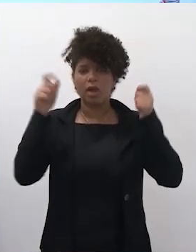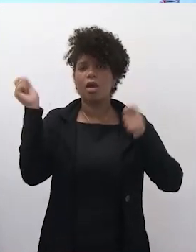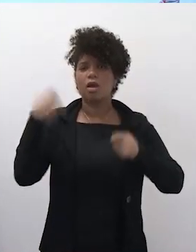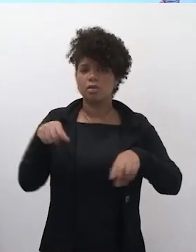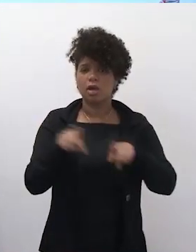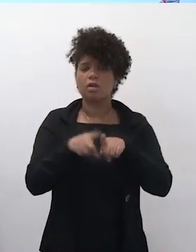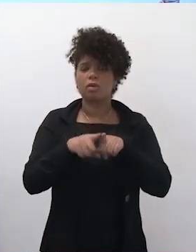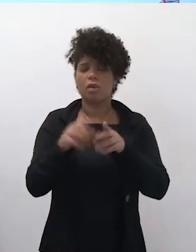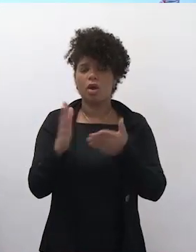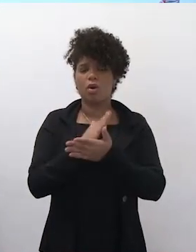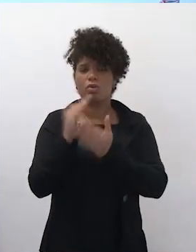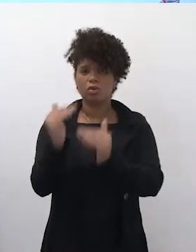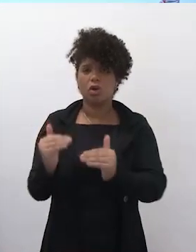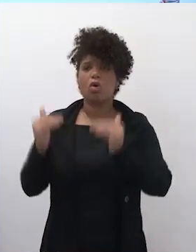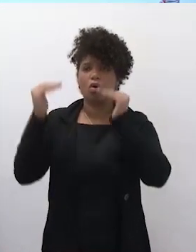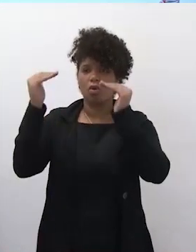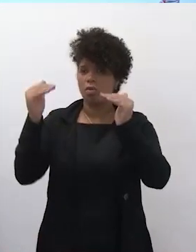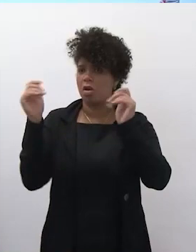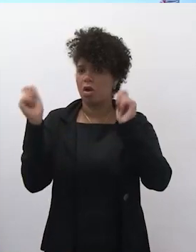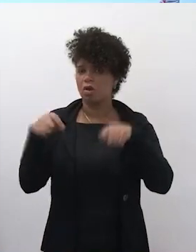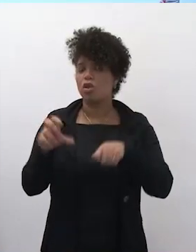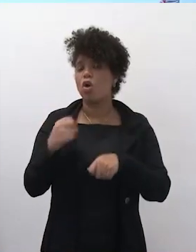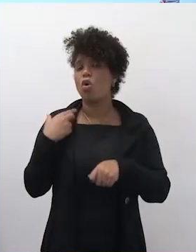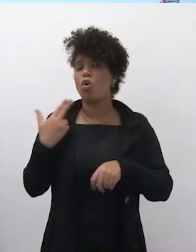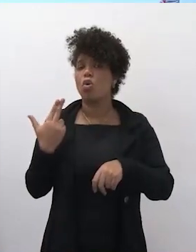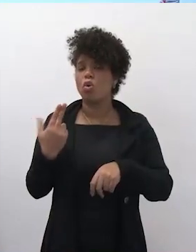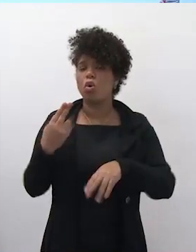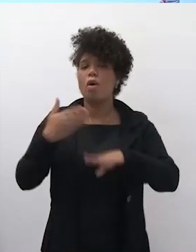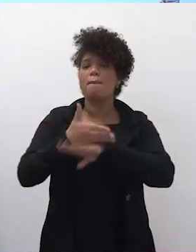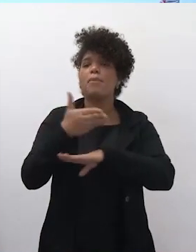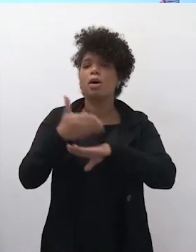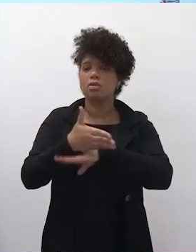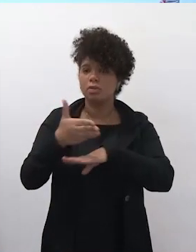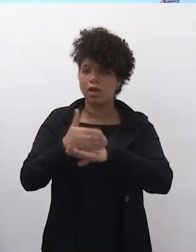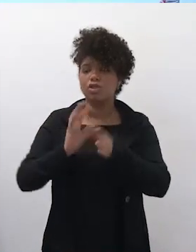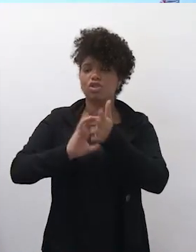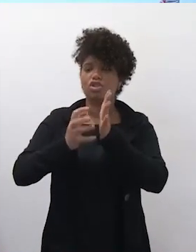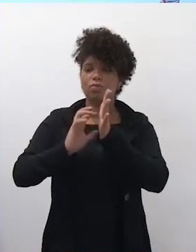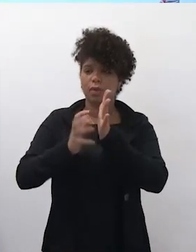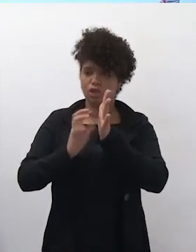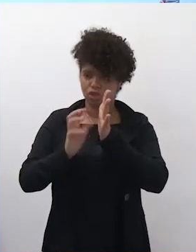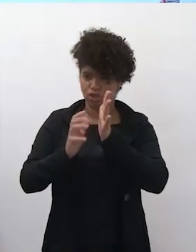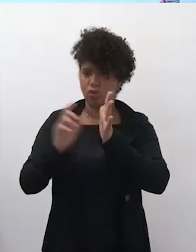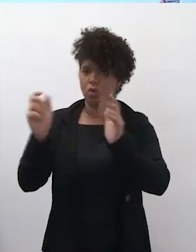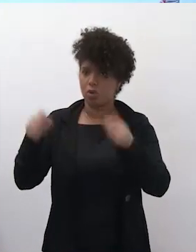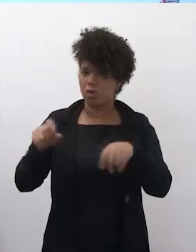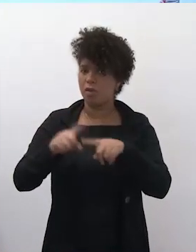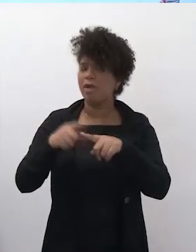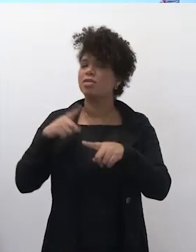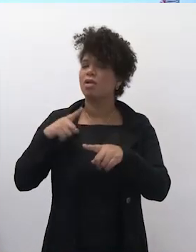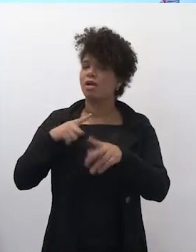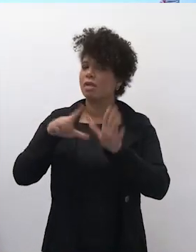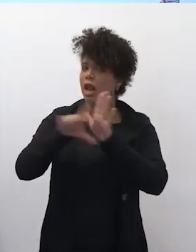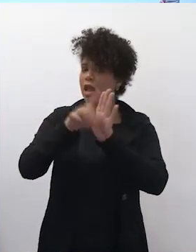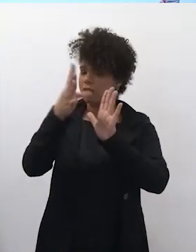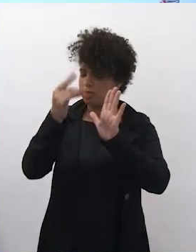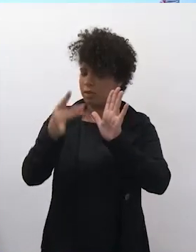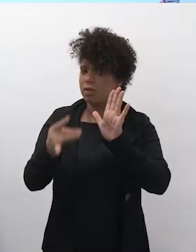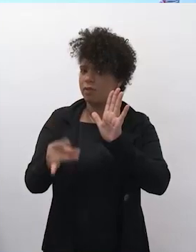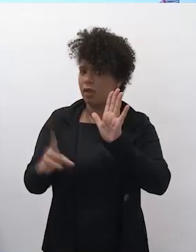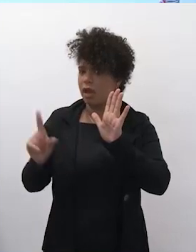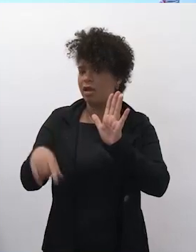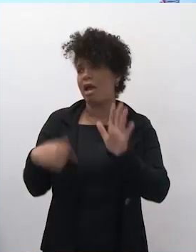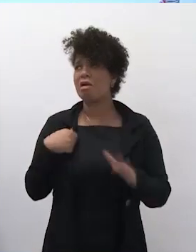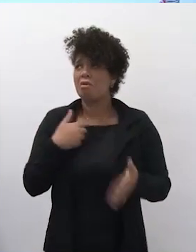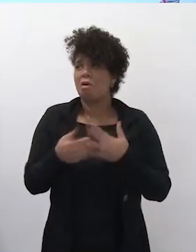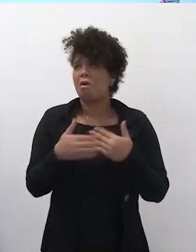a cargos políticos, abrir ou participar de partidos políticos. Lembrando, existem as legislações específicas, né? Não é assim,